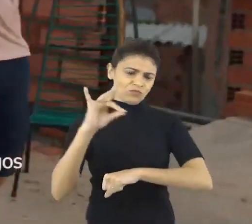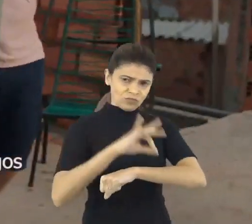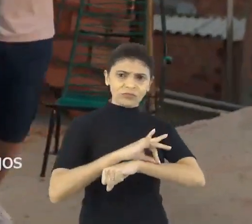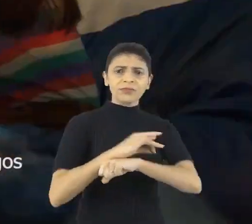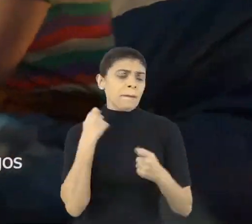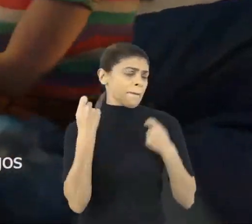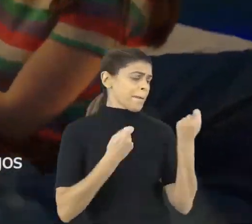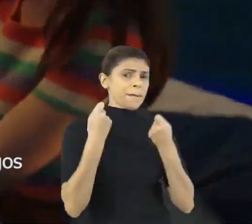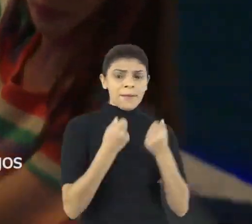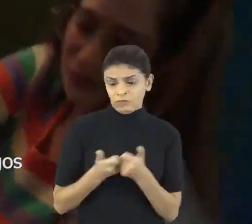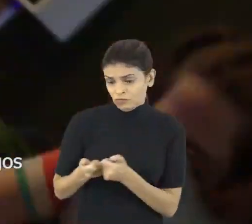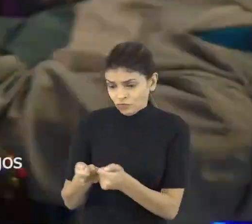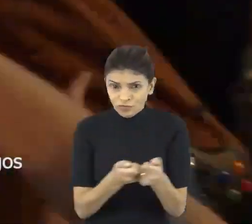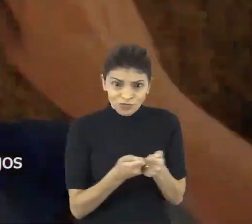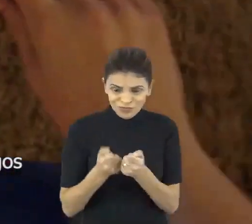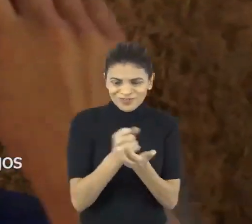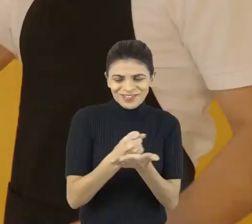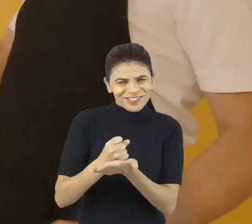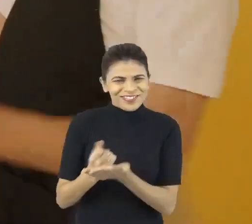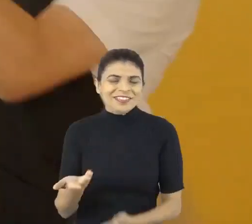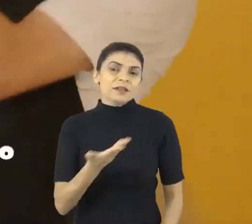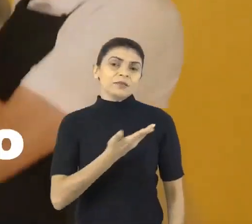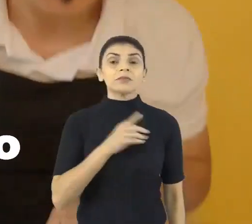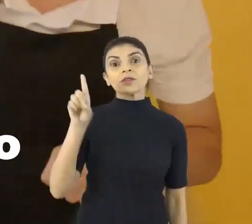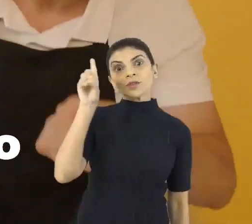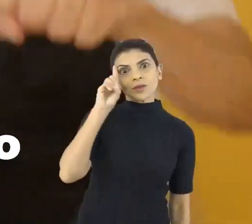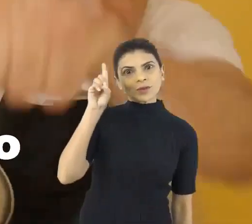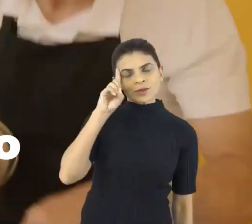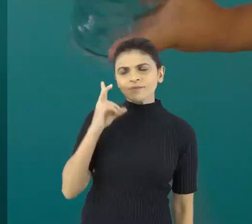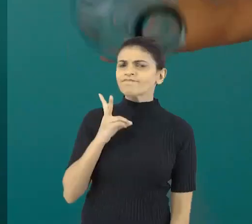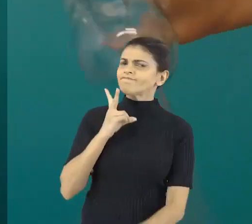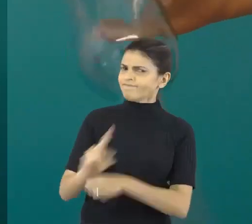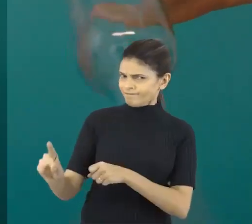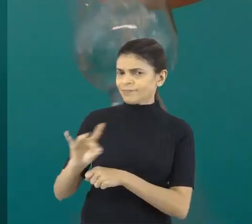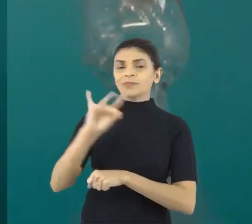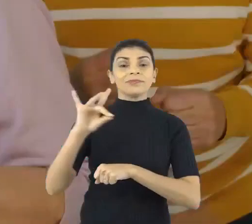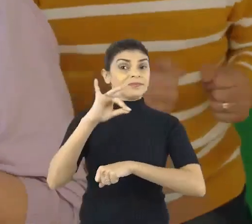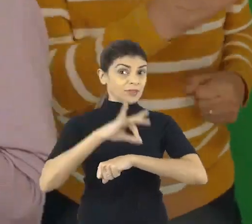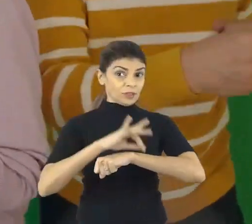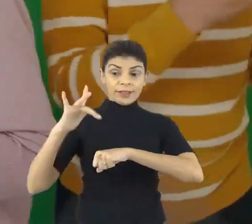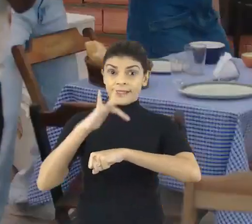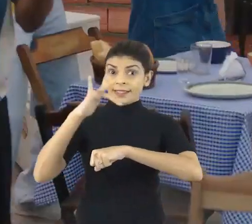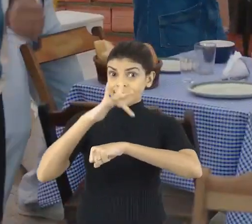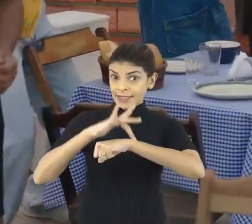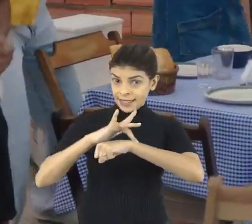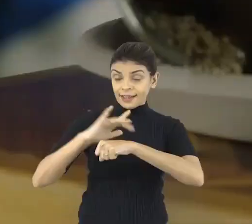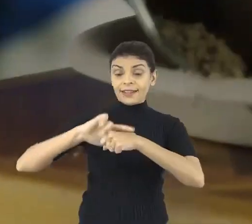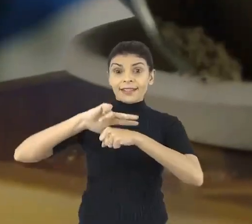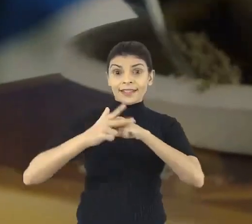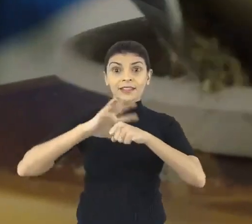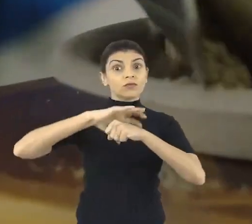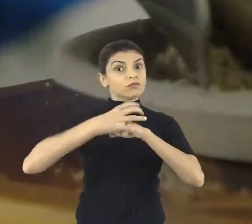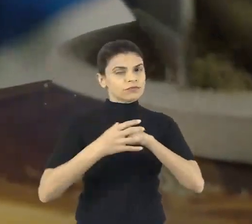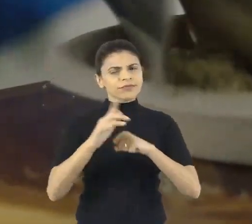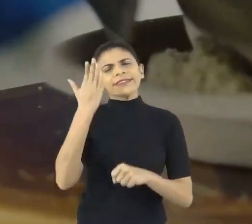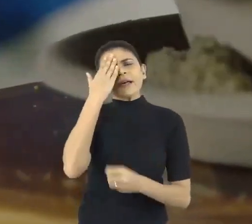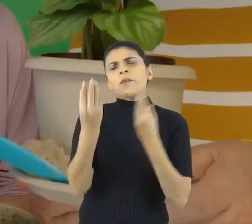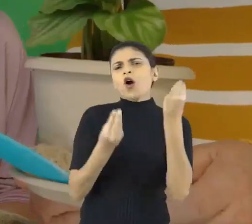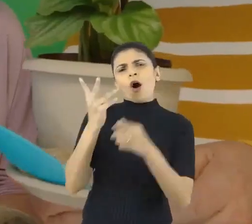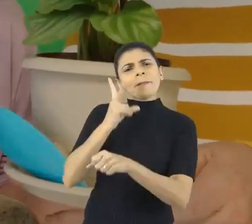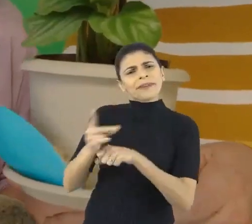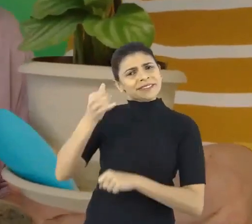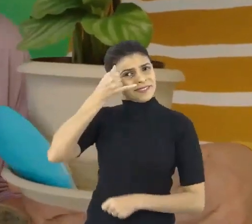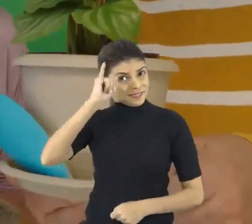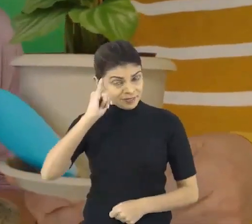da balada, o videogame com os amigos. Todo dia é dia de combater o mosquito da dengue, zika e chikungunya. Você já sabe o que